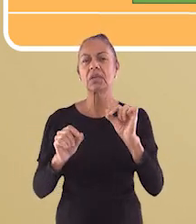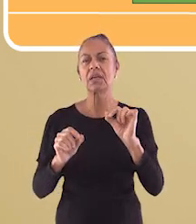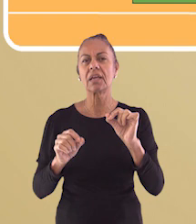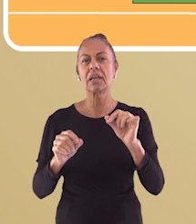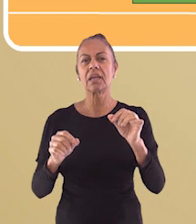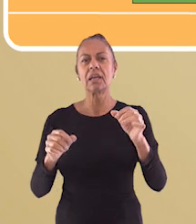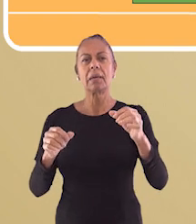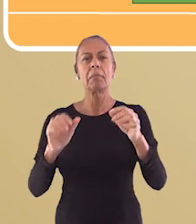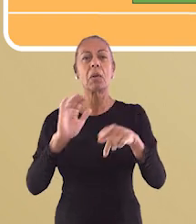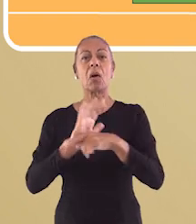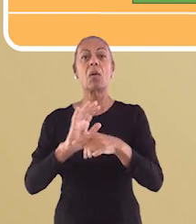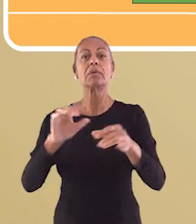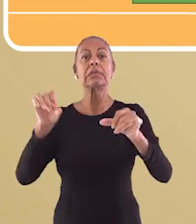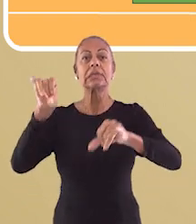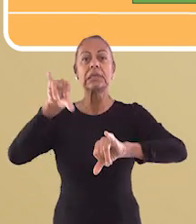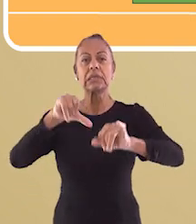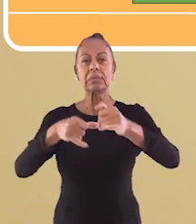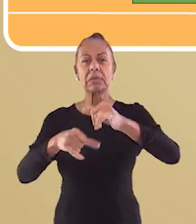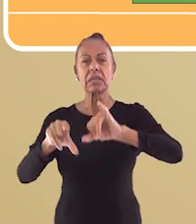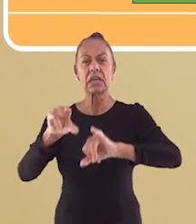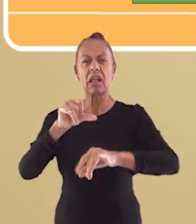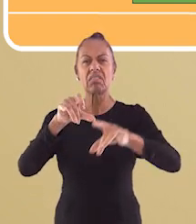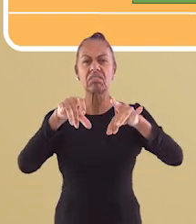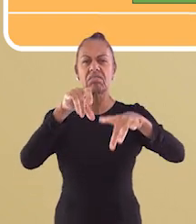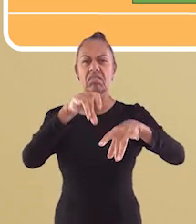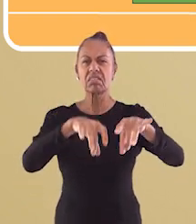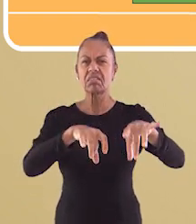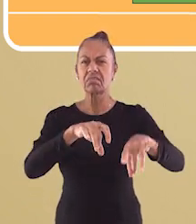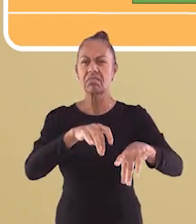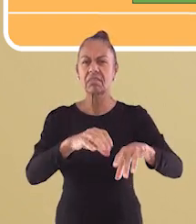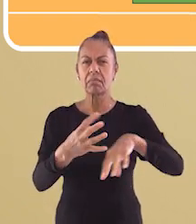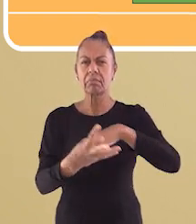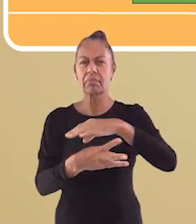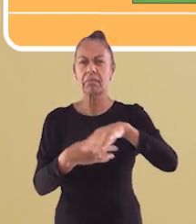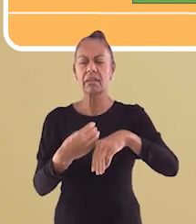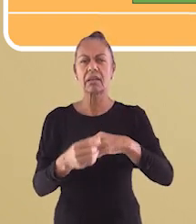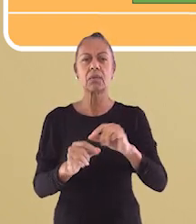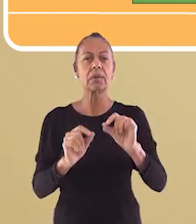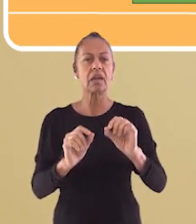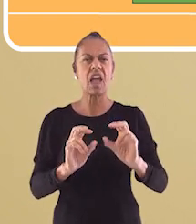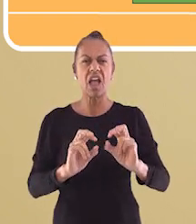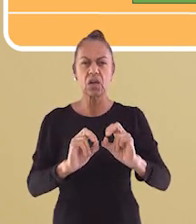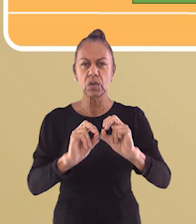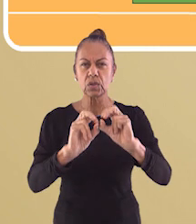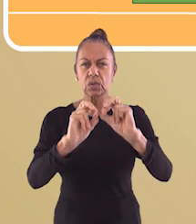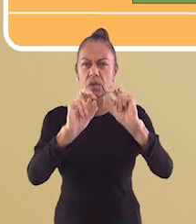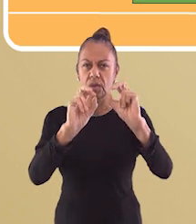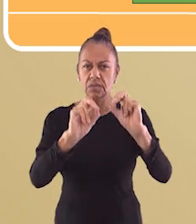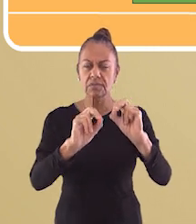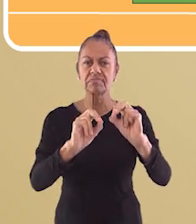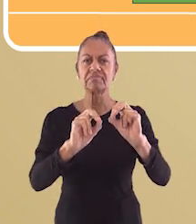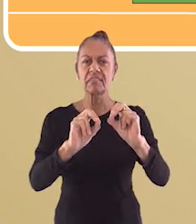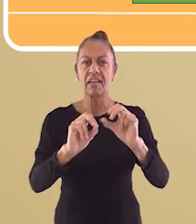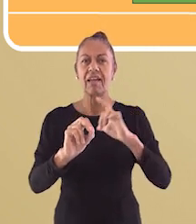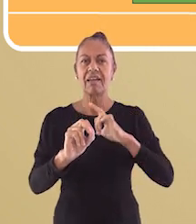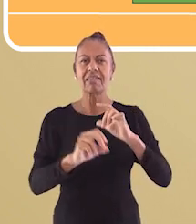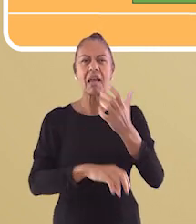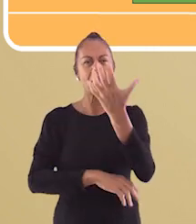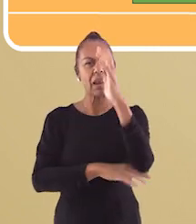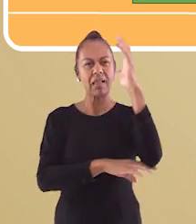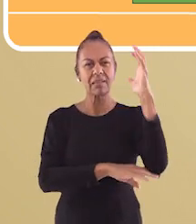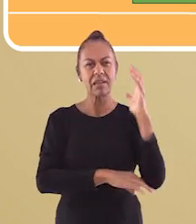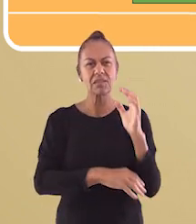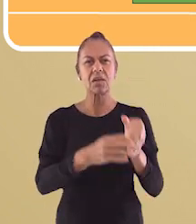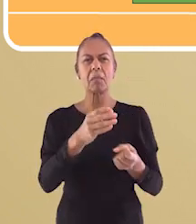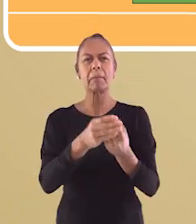do descarte de produtos químicos na água, como o nome bem sugere. Como exemplo, a gente tem agrotóxicos, que são usados em plantações. Não está